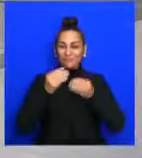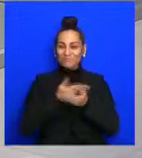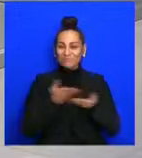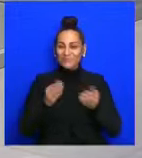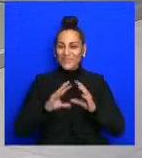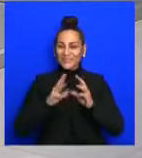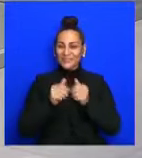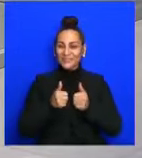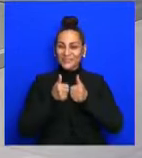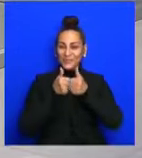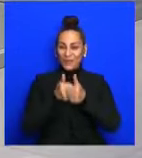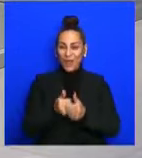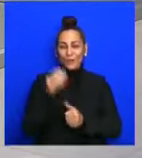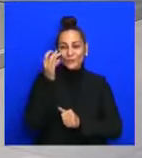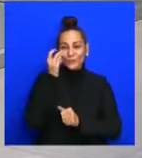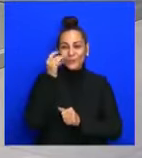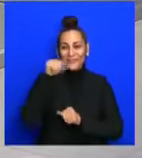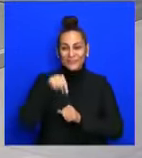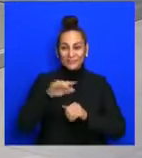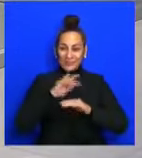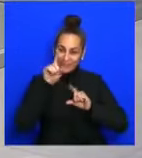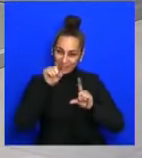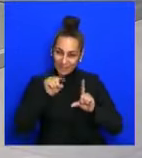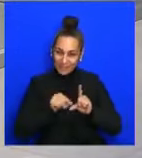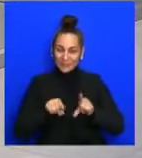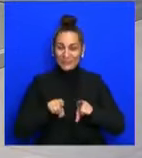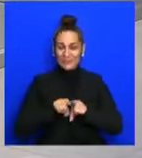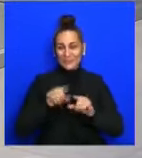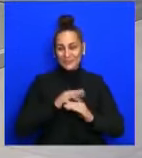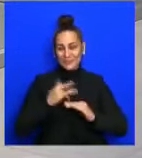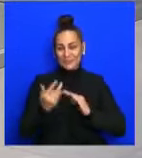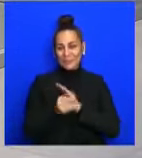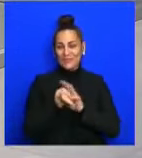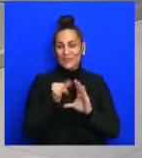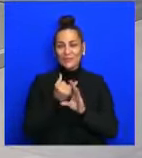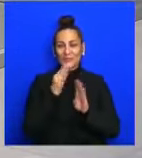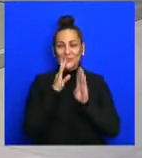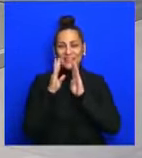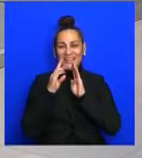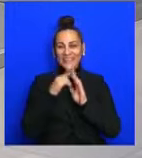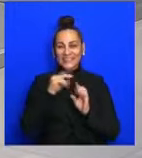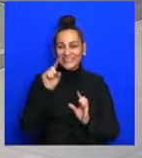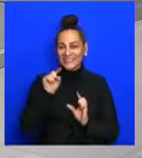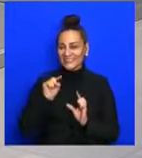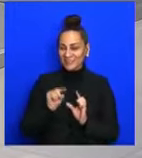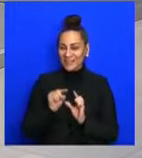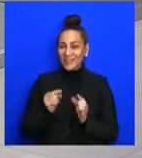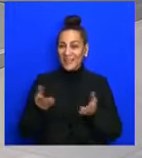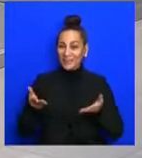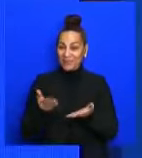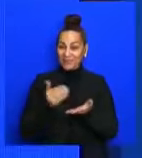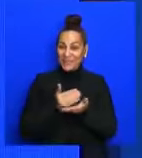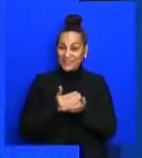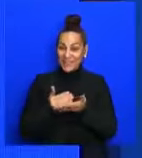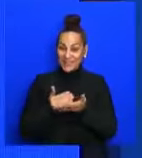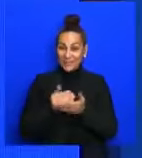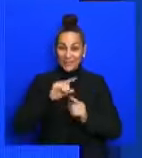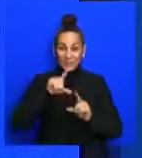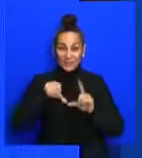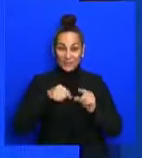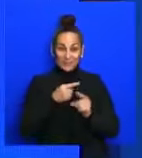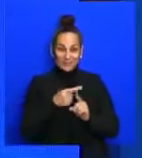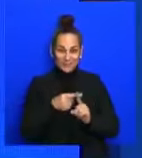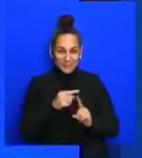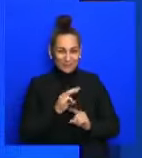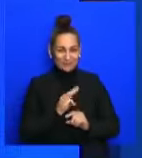boa noite a todos que nos acompanham ao vivo aqui pela Rede TV e via os perfis do Facebook e do YouTube da Caixa e da Rede TV. Está no ar o